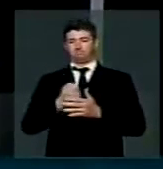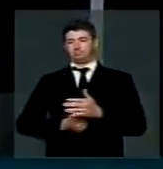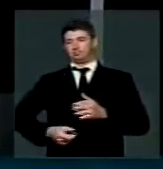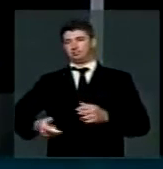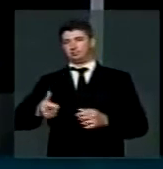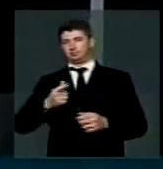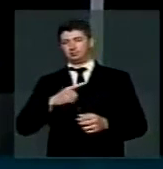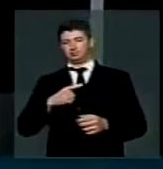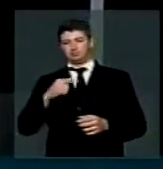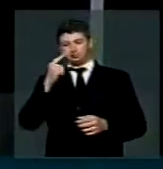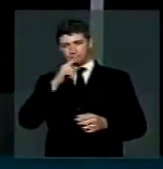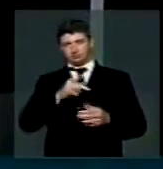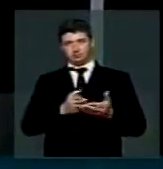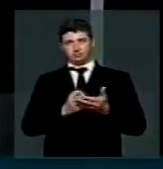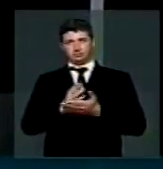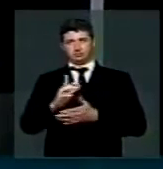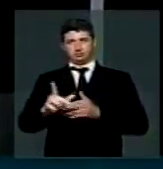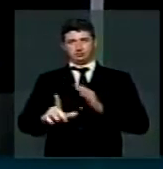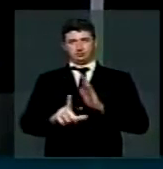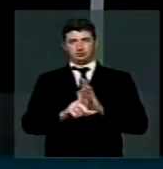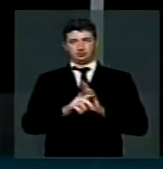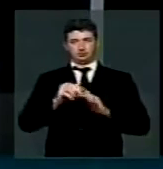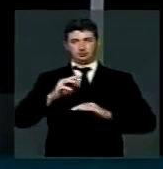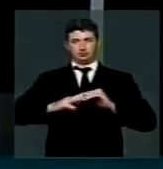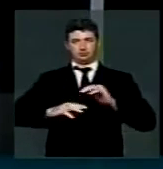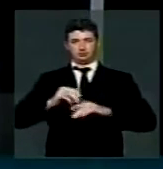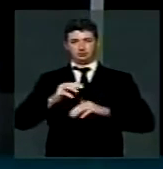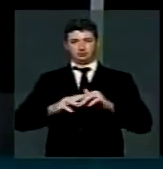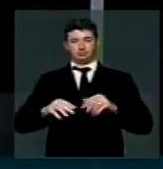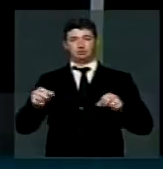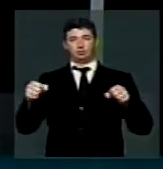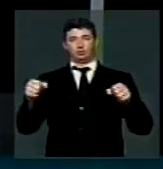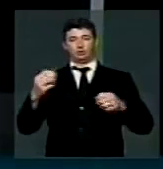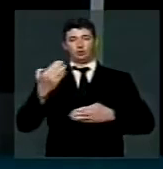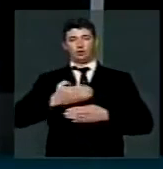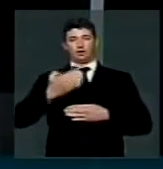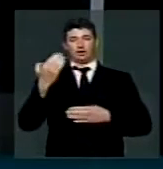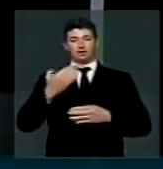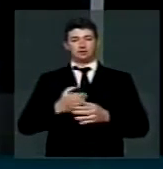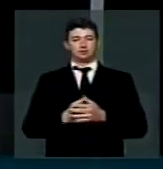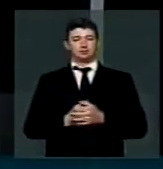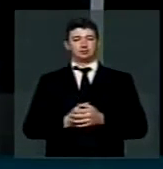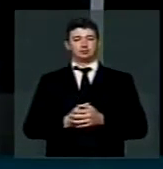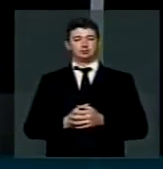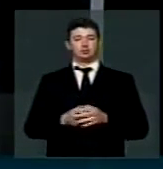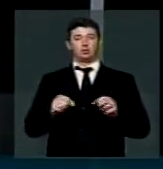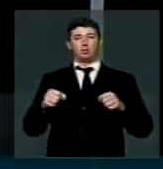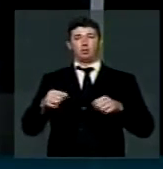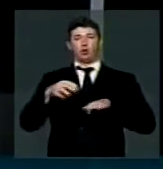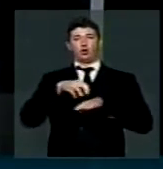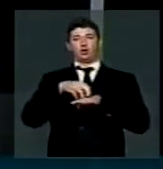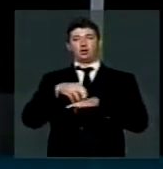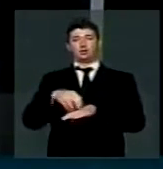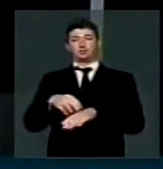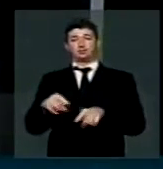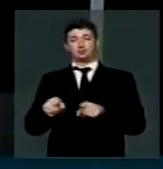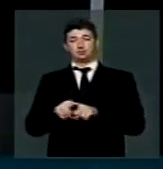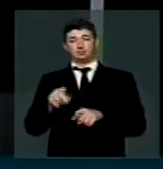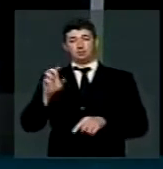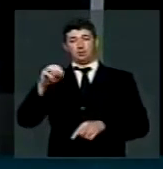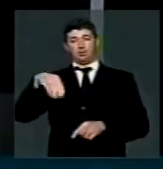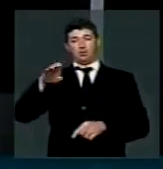para legalizar a profissão dos mototaxistas, motofretes e